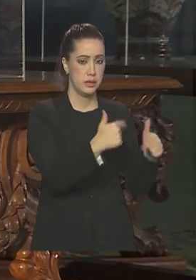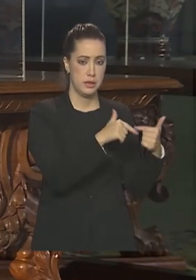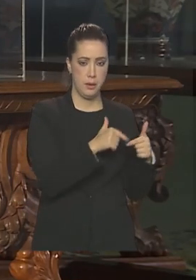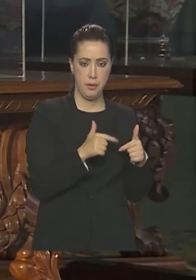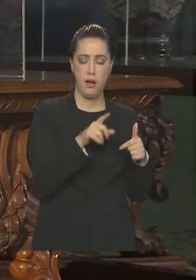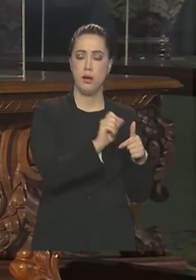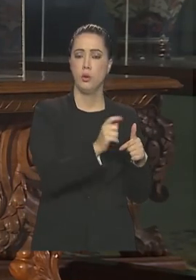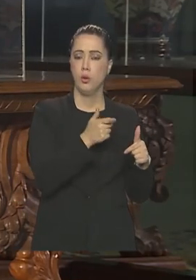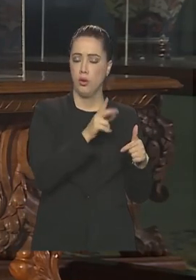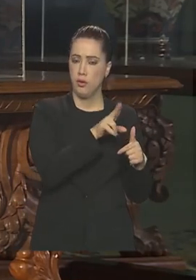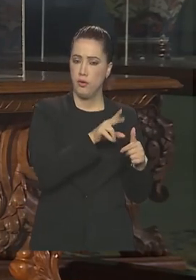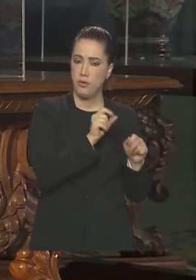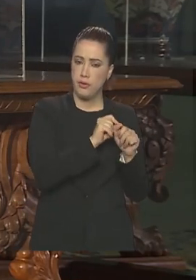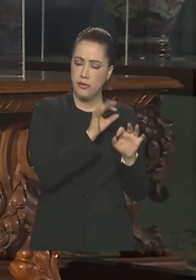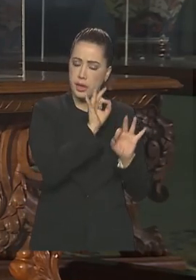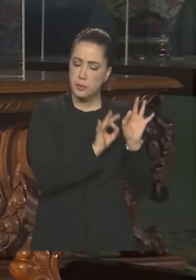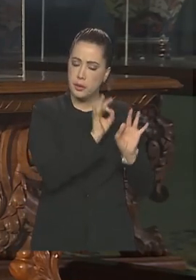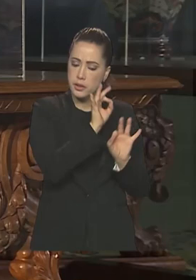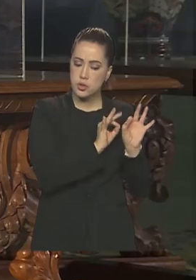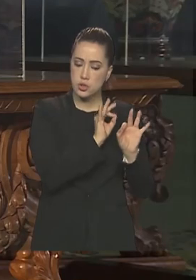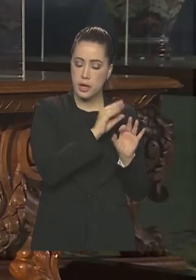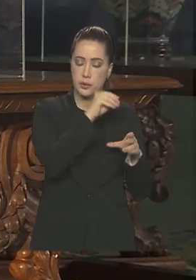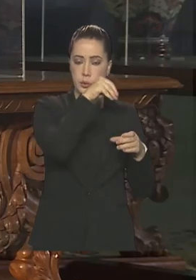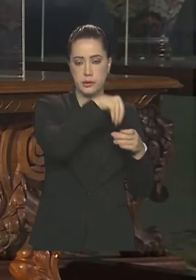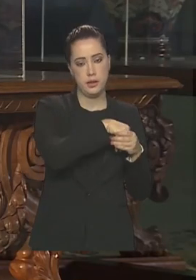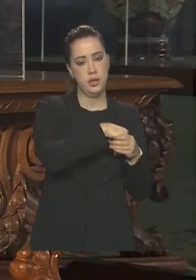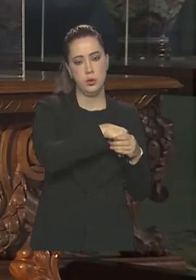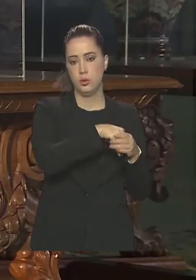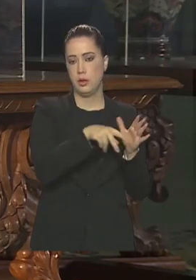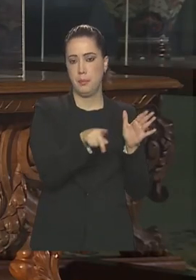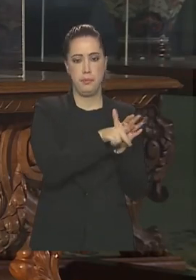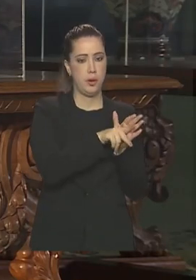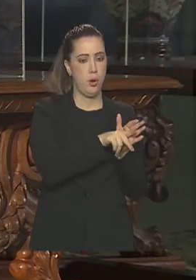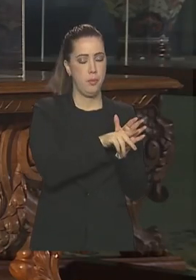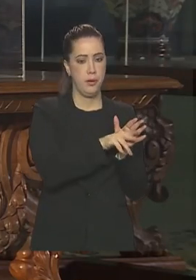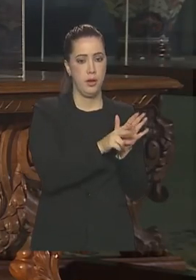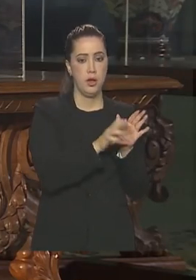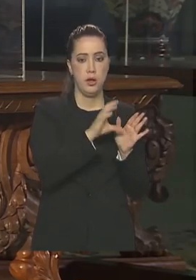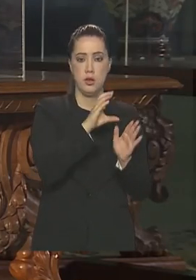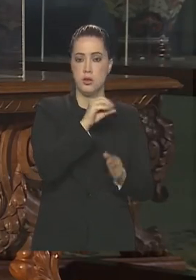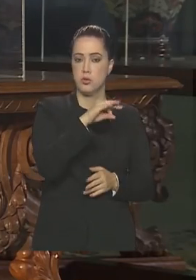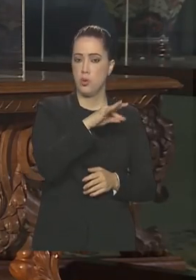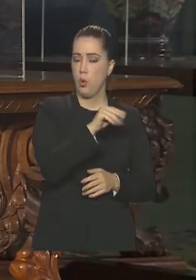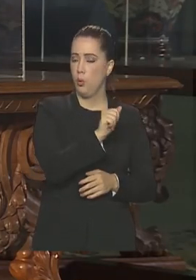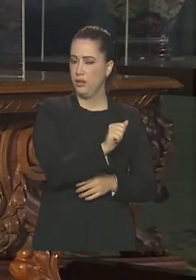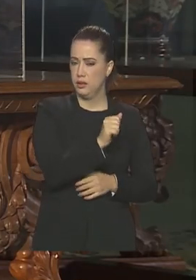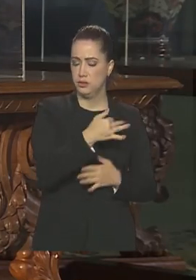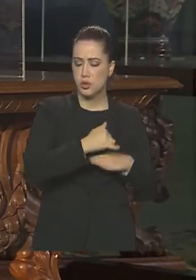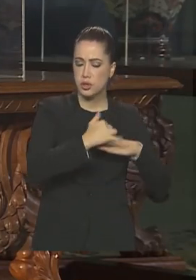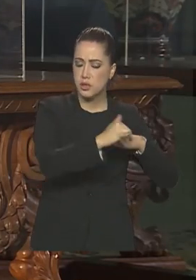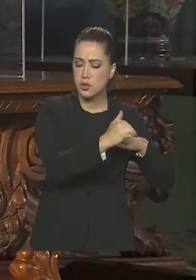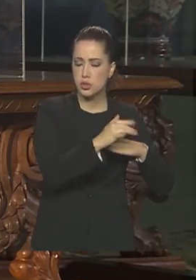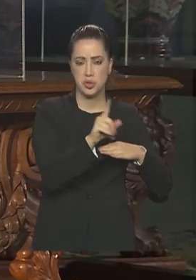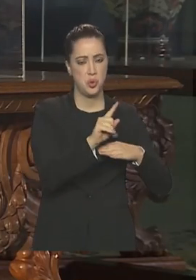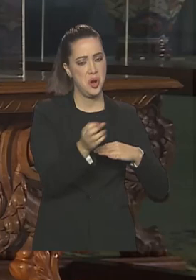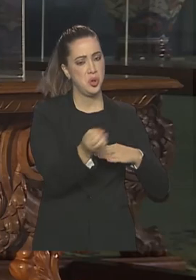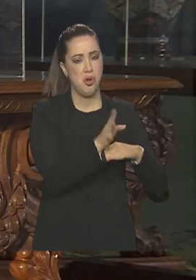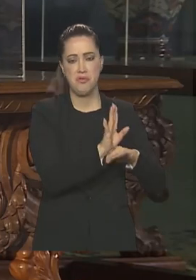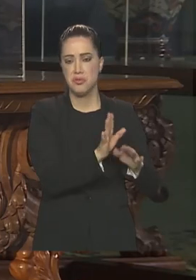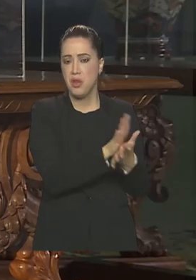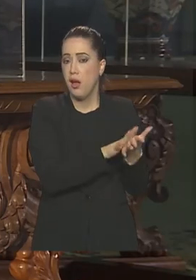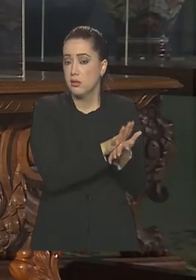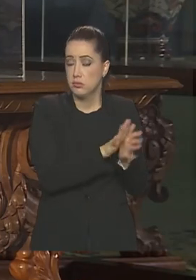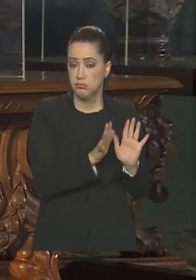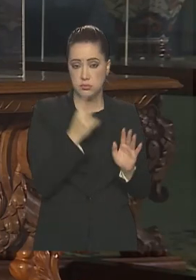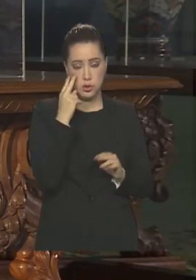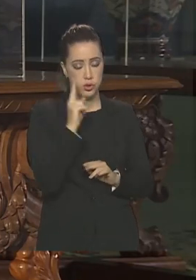já presentes na tarifa de energia. Não são custos novos para os consumidores. Basicamente, nós identificamos itens que entrariam